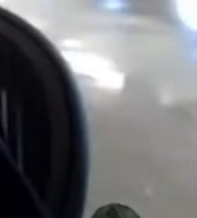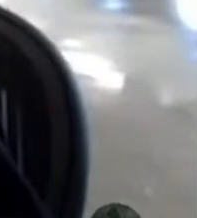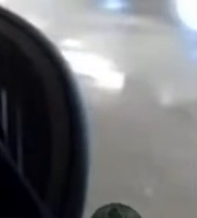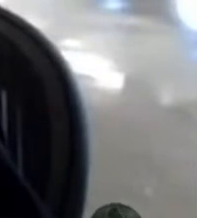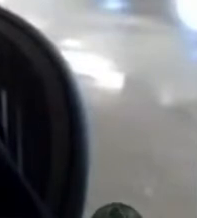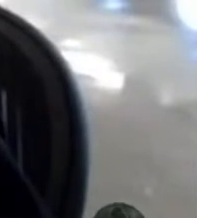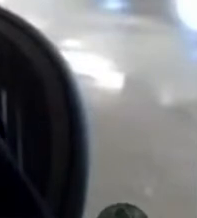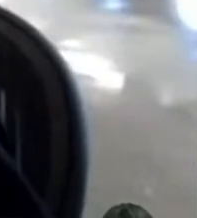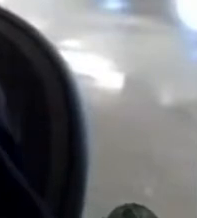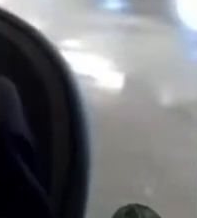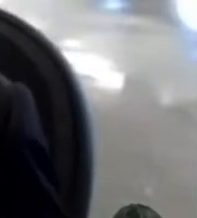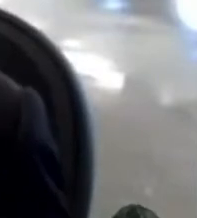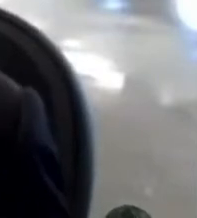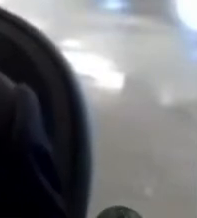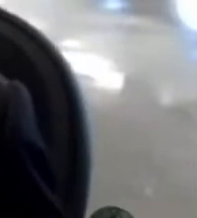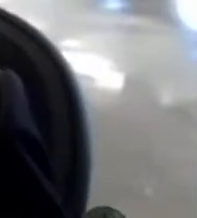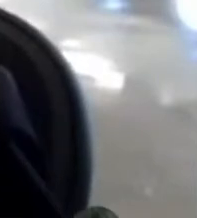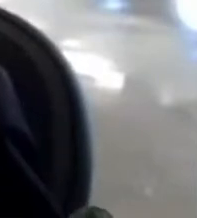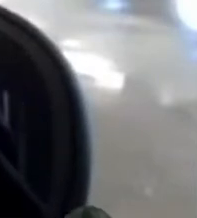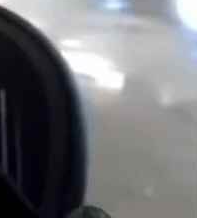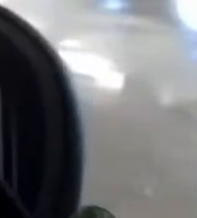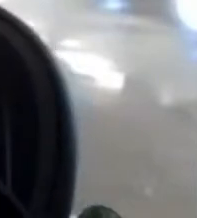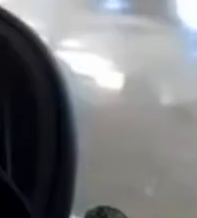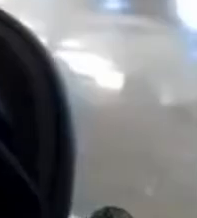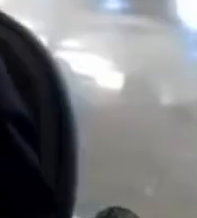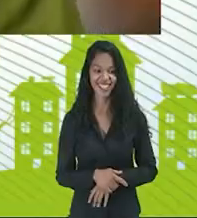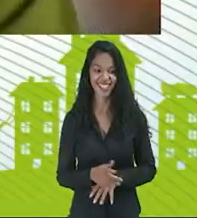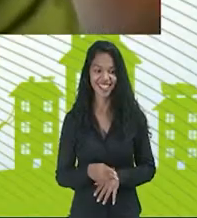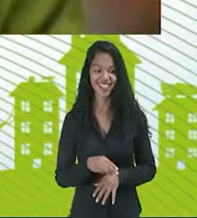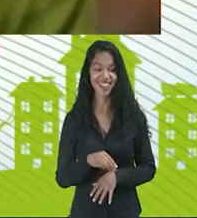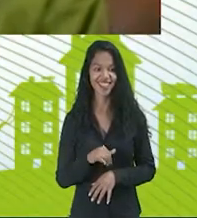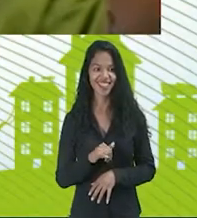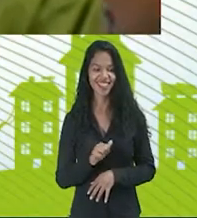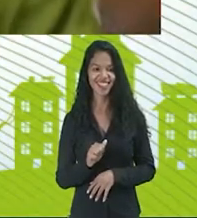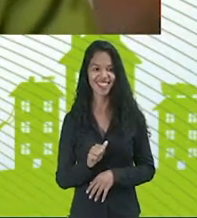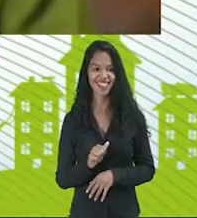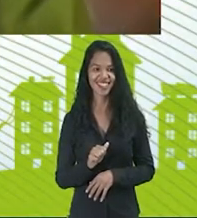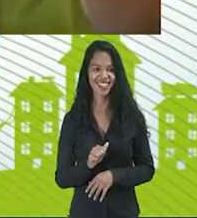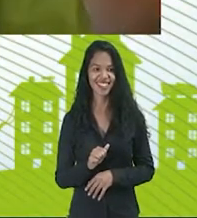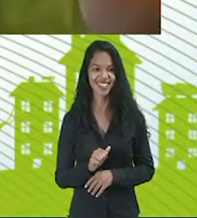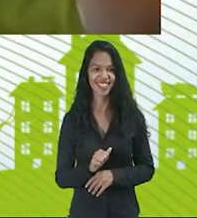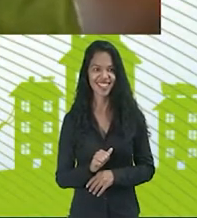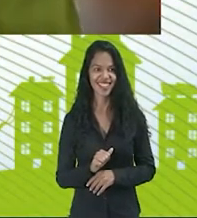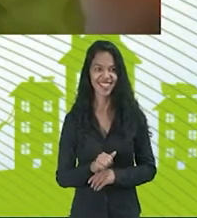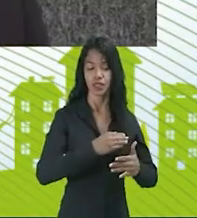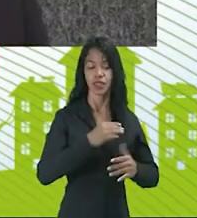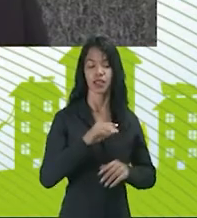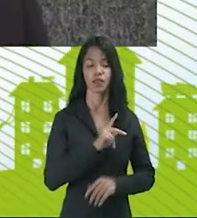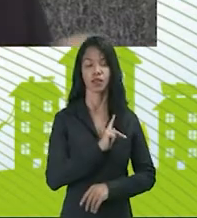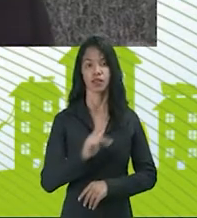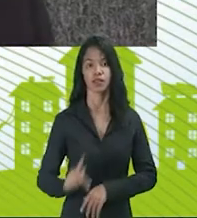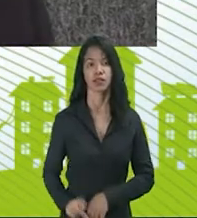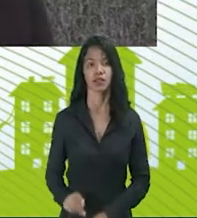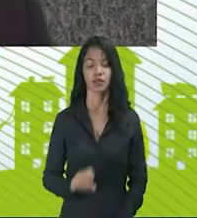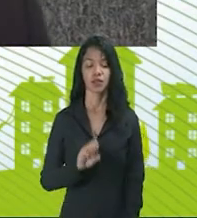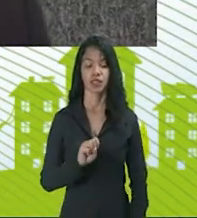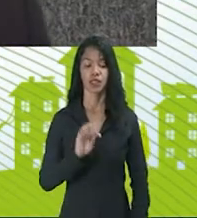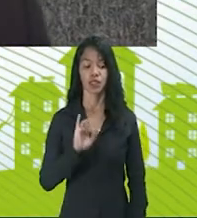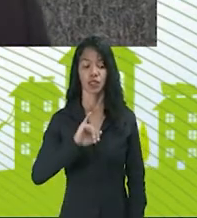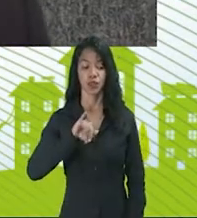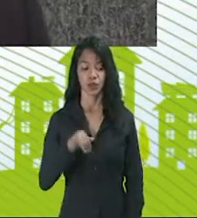das metas da Agenda 2030. Com a participação de ministros do STJ, conselheiros do